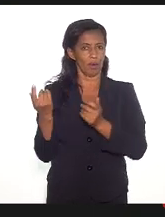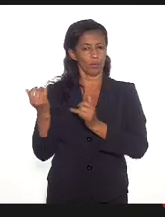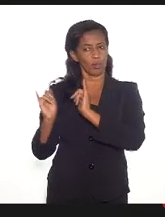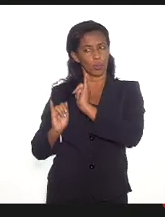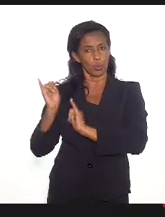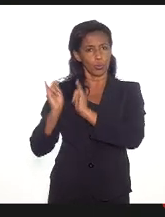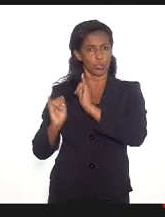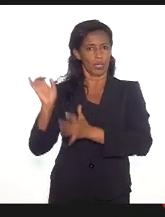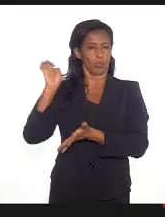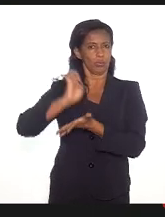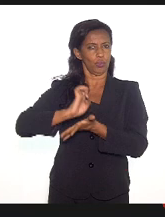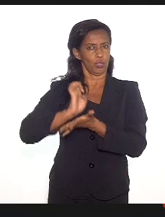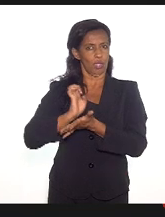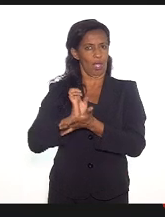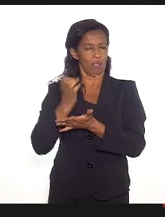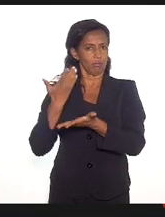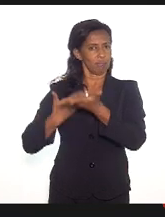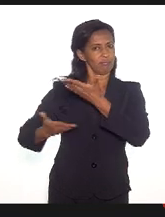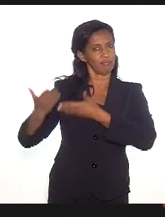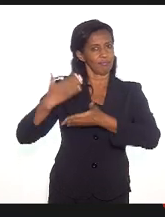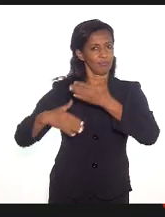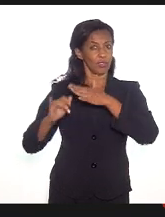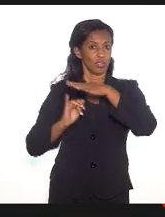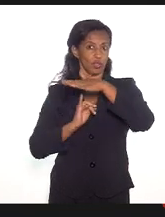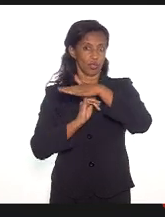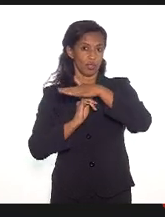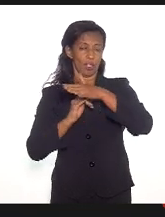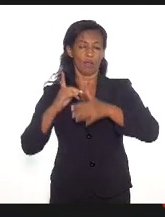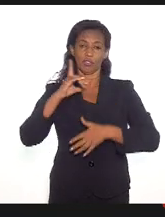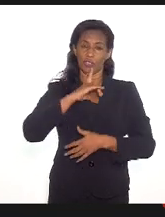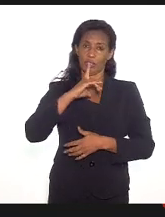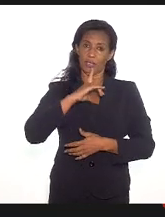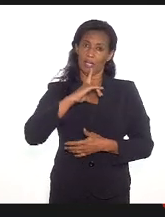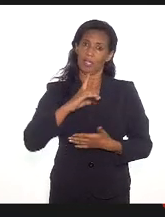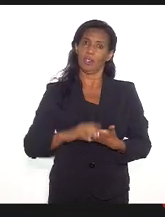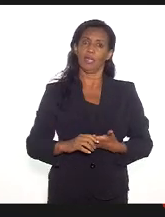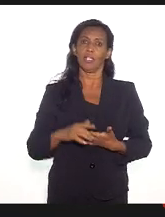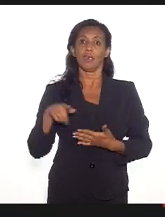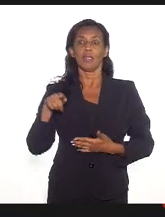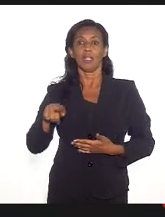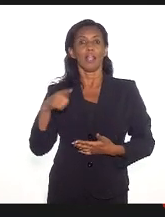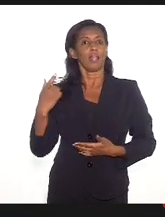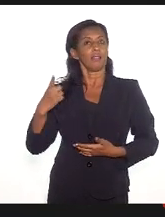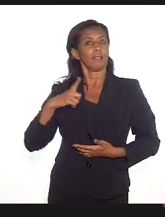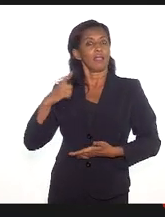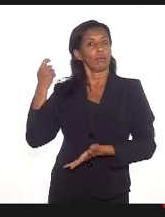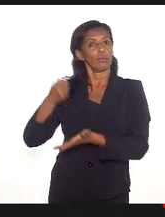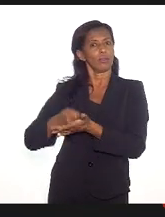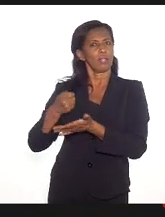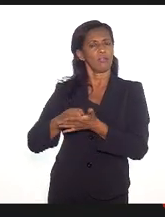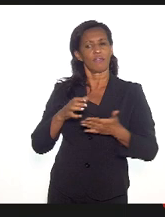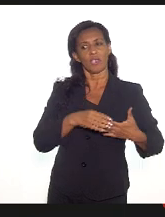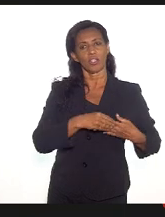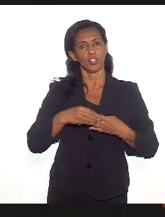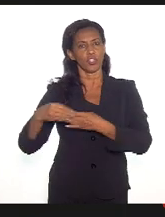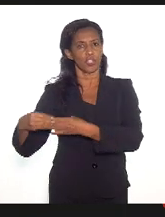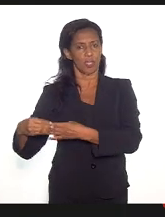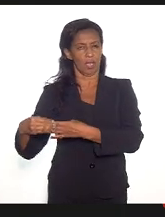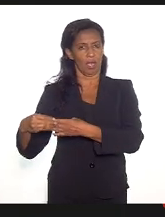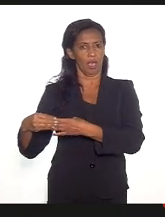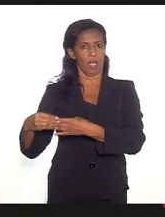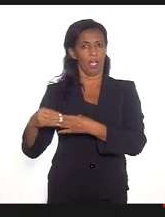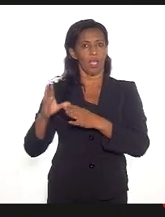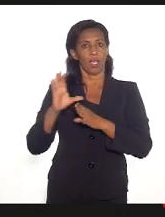do Estado e de Relacionamento Institucional, que já existe, tá? E ela teria a tarefa de conduzir de maneira integrada